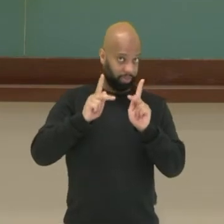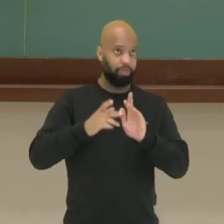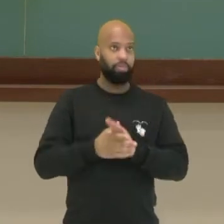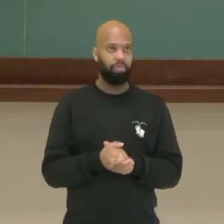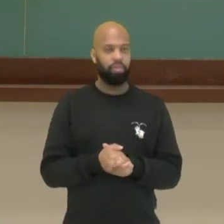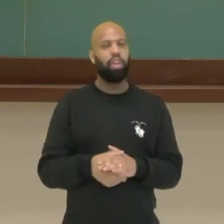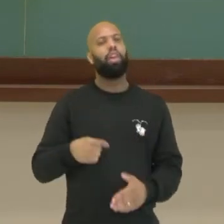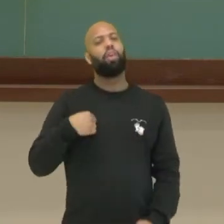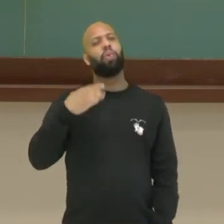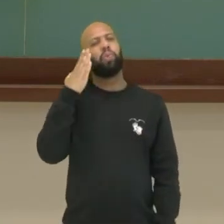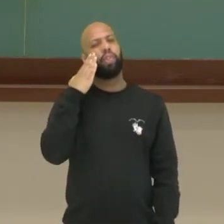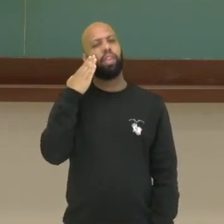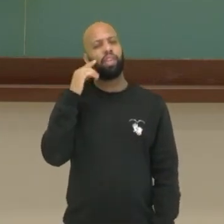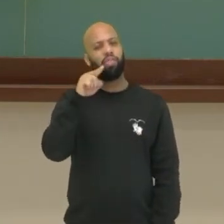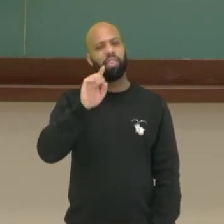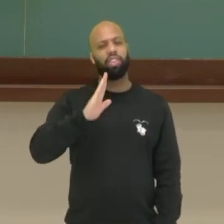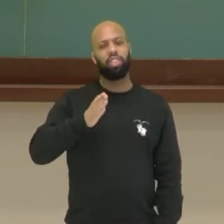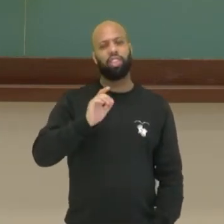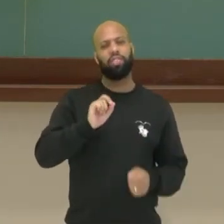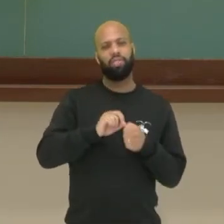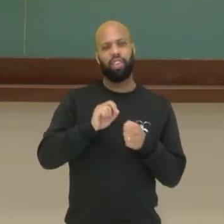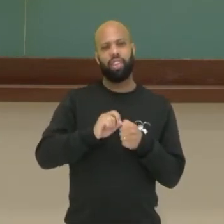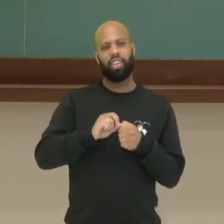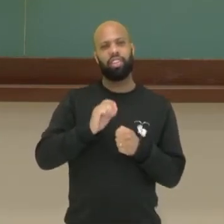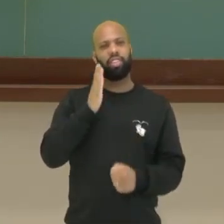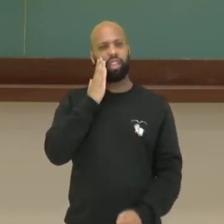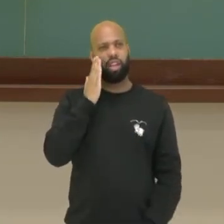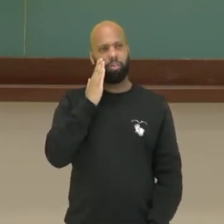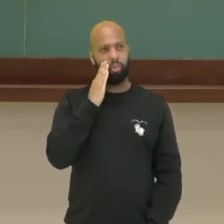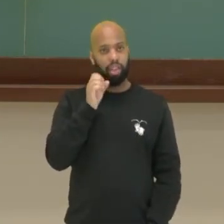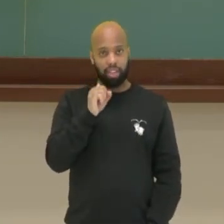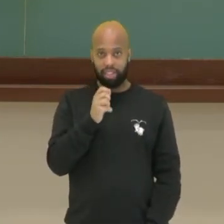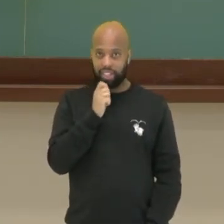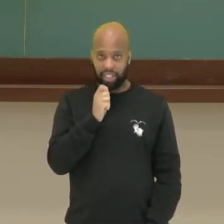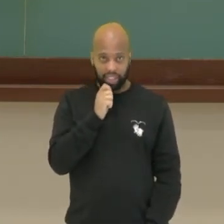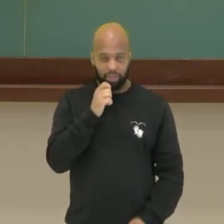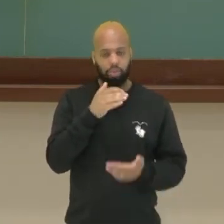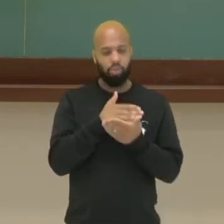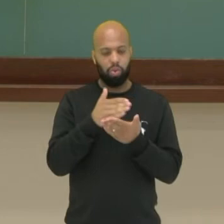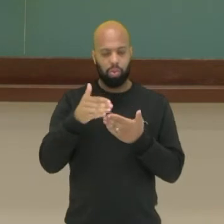Eu sei que você faz isso já, e se não faz, começa a